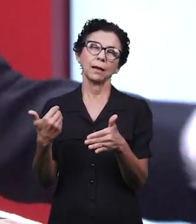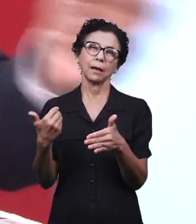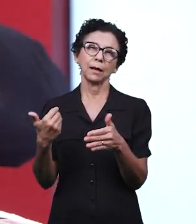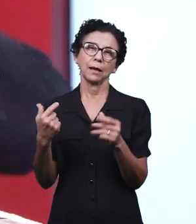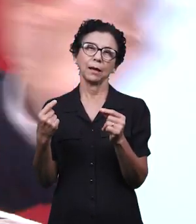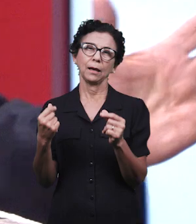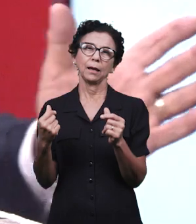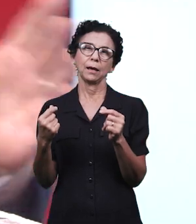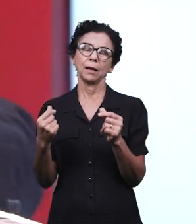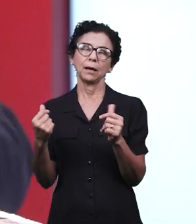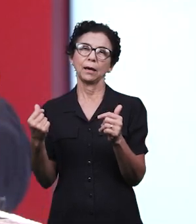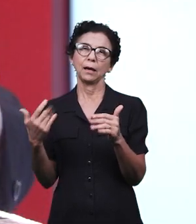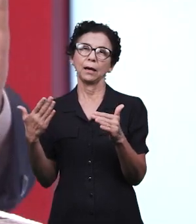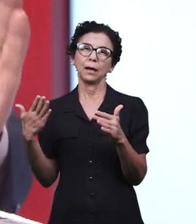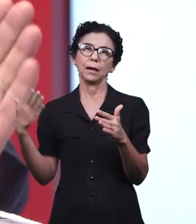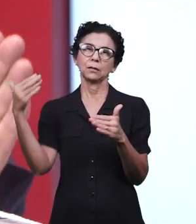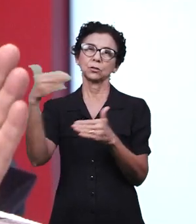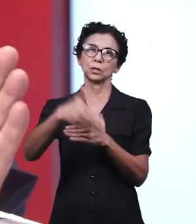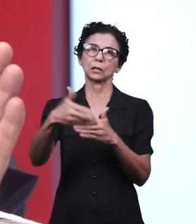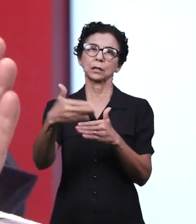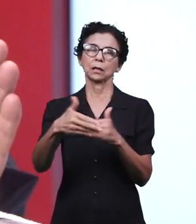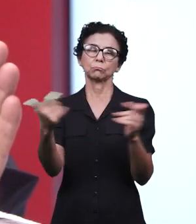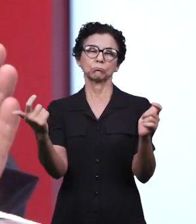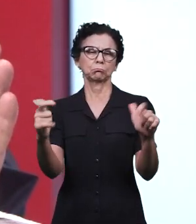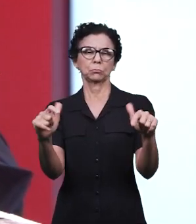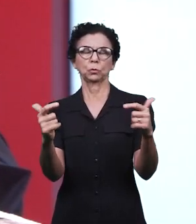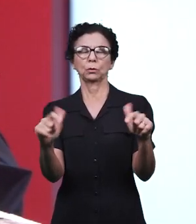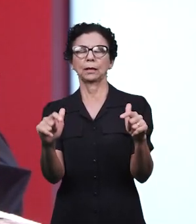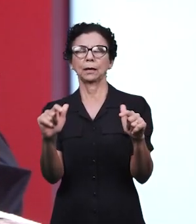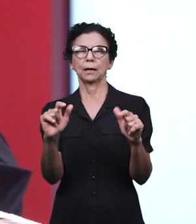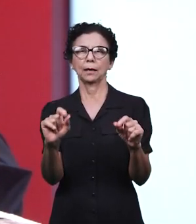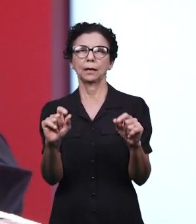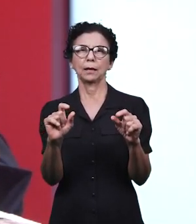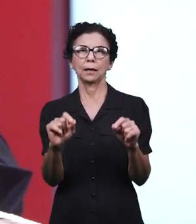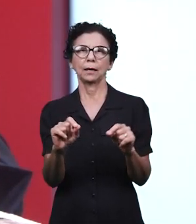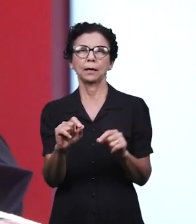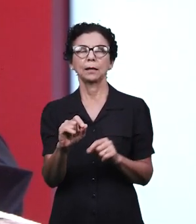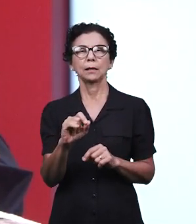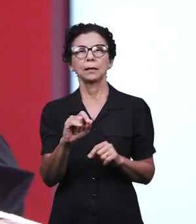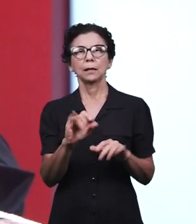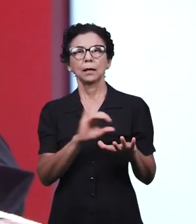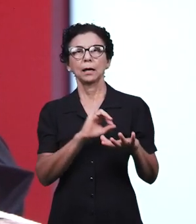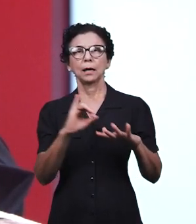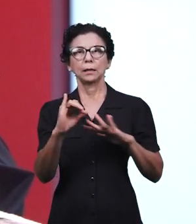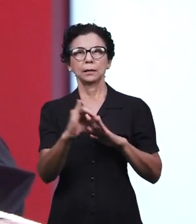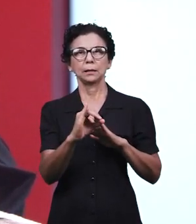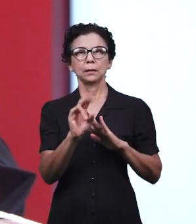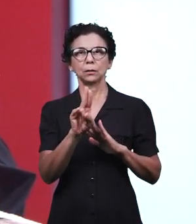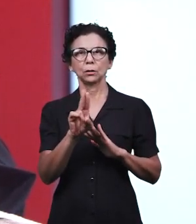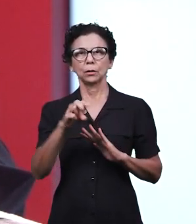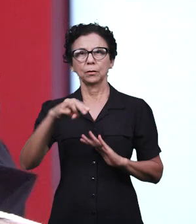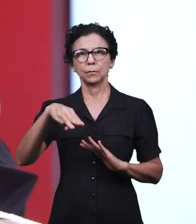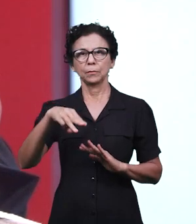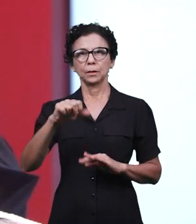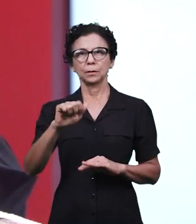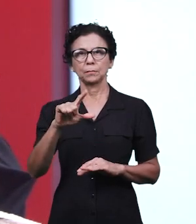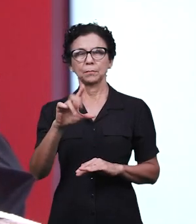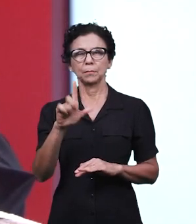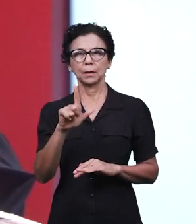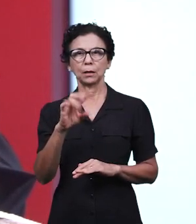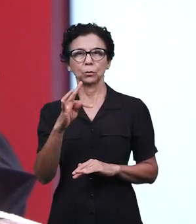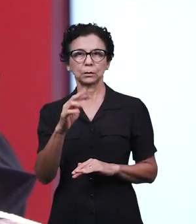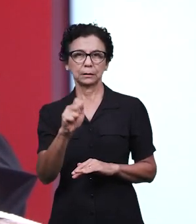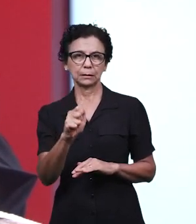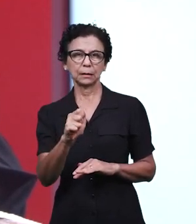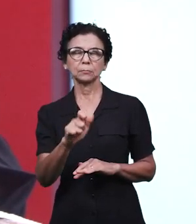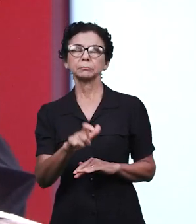durante muitos dias, mas nós vamos detalhar isso melhor. Eu vou fazer uma pausazinha aqui, porque nós caminhamos muito, né? Saímos